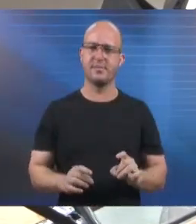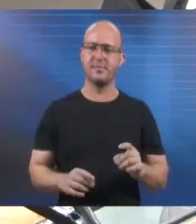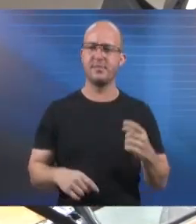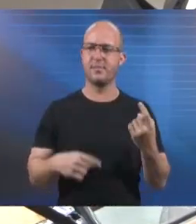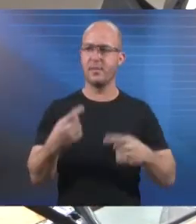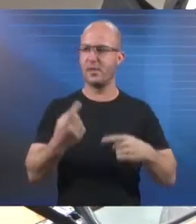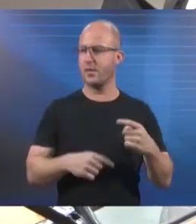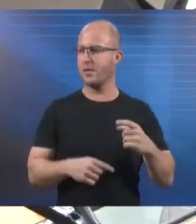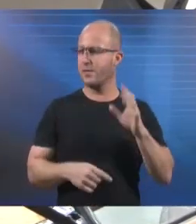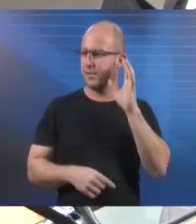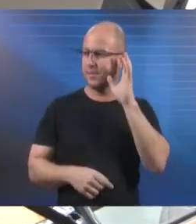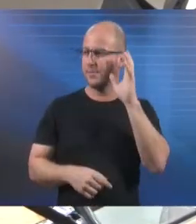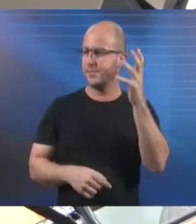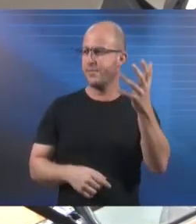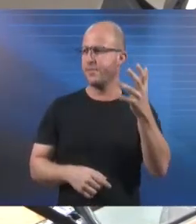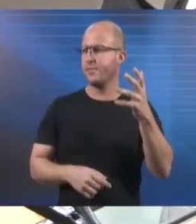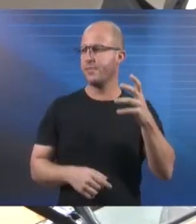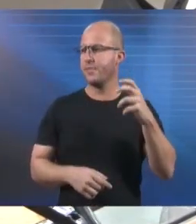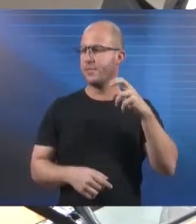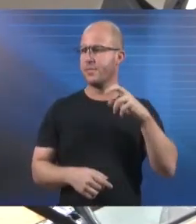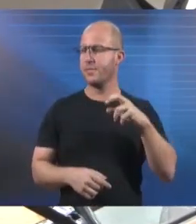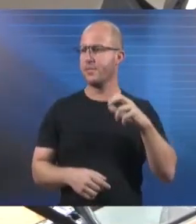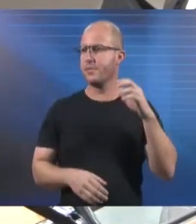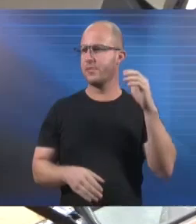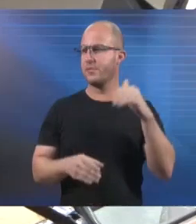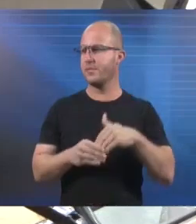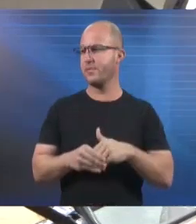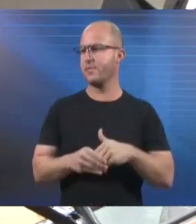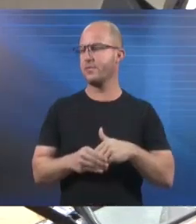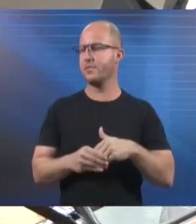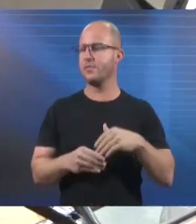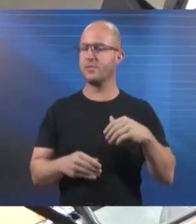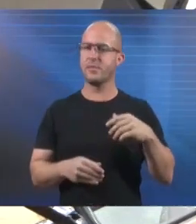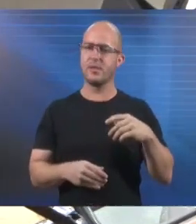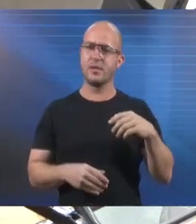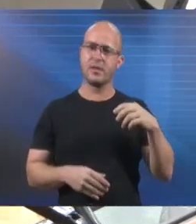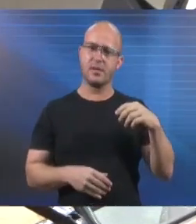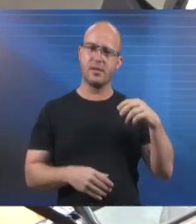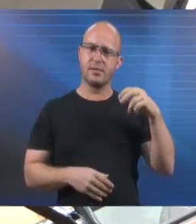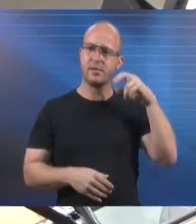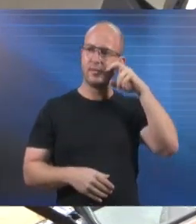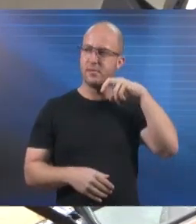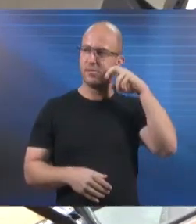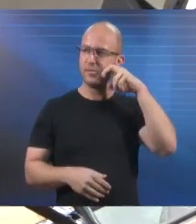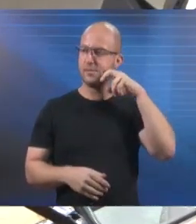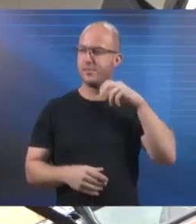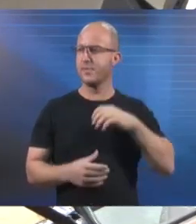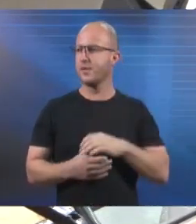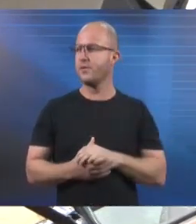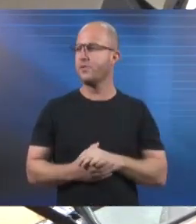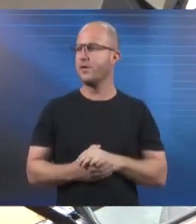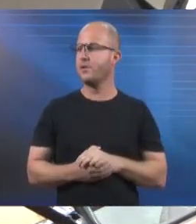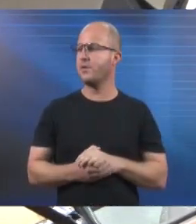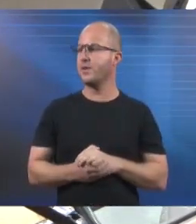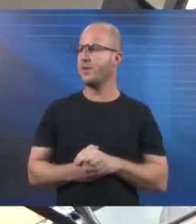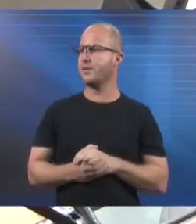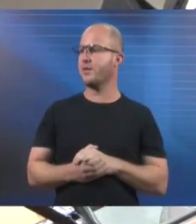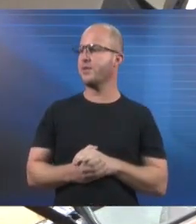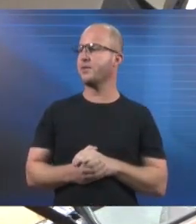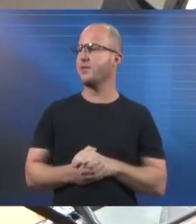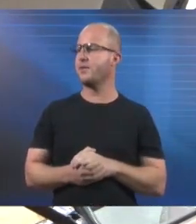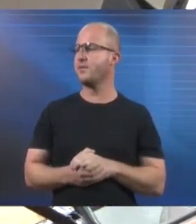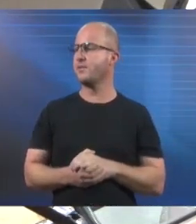polêmica acontecer à véspera de uma eleição Municipal isso a população tenho certeza que vai saber